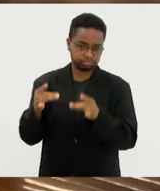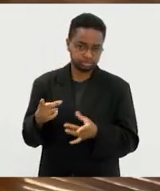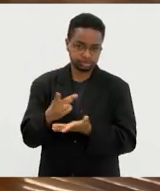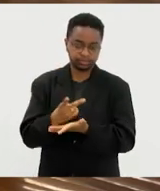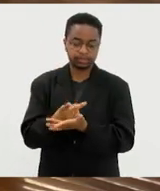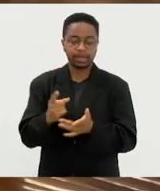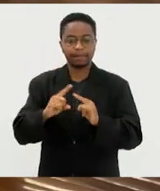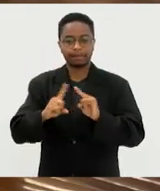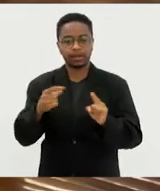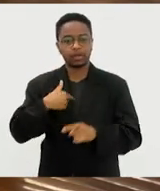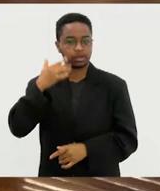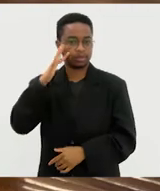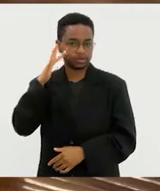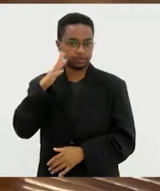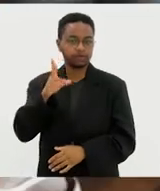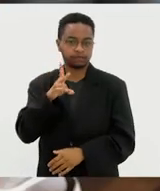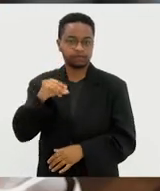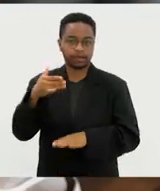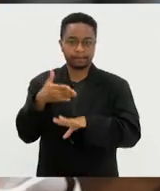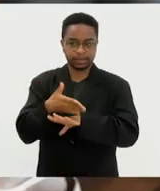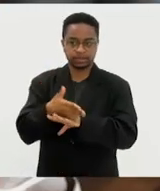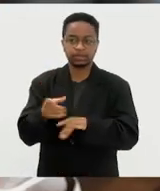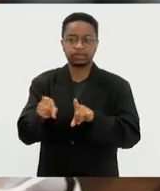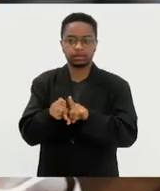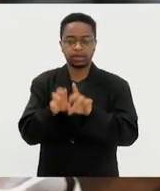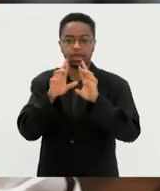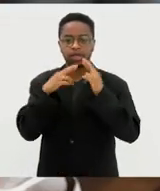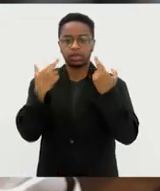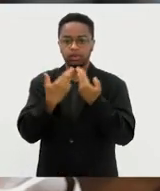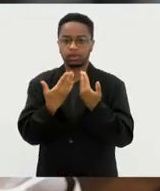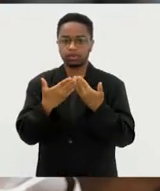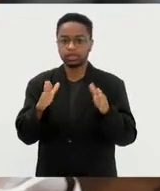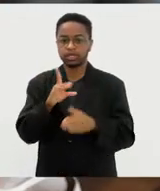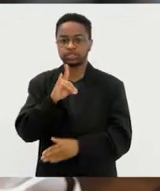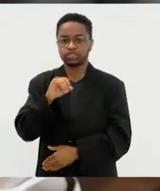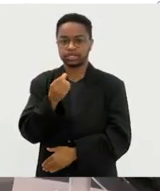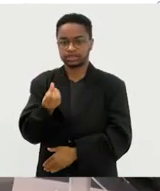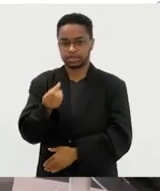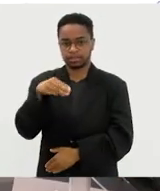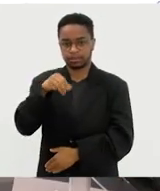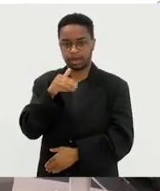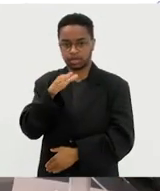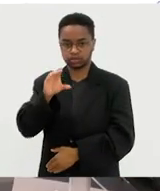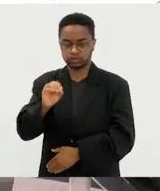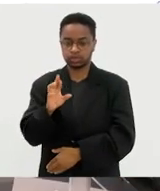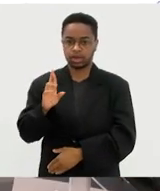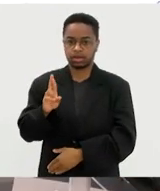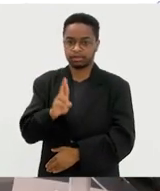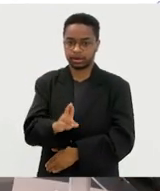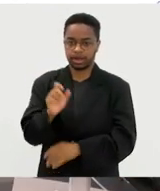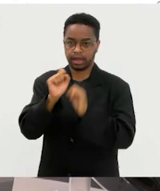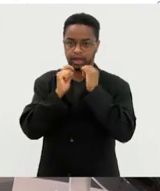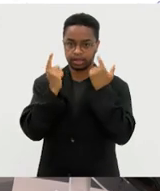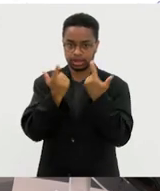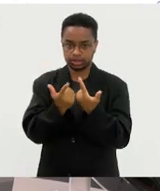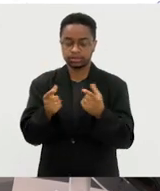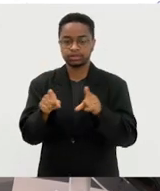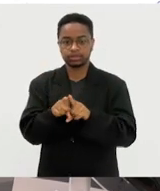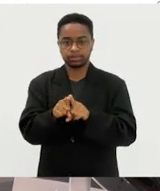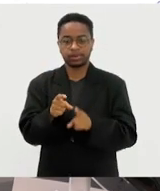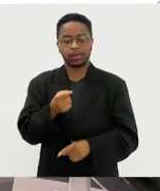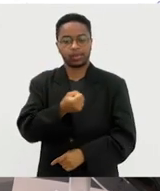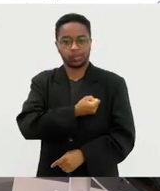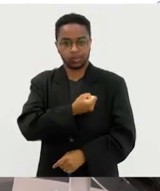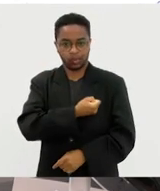Imagino que vai participar também da audiência pública agora, dia 6 de março, representando a Casa Legislativa. E os números